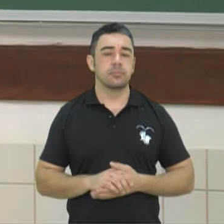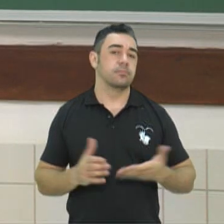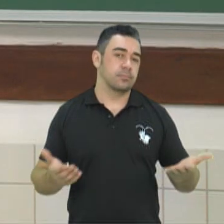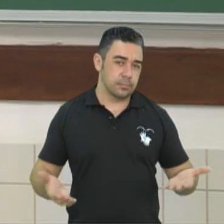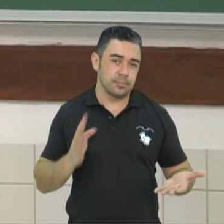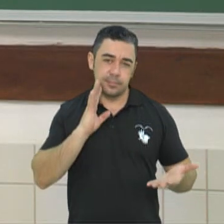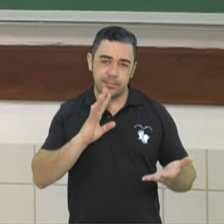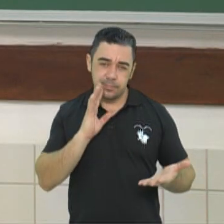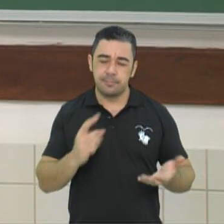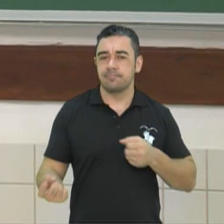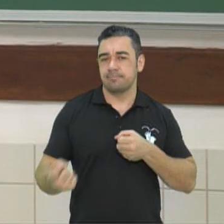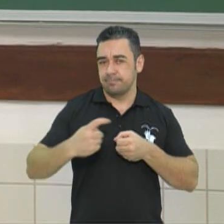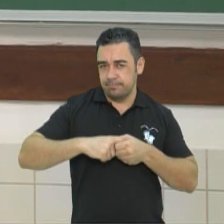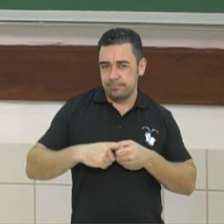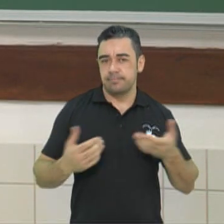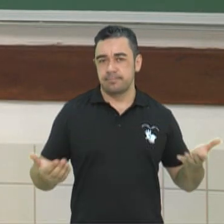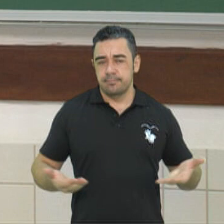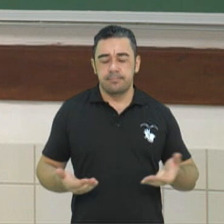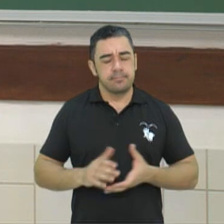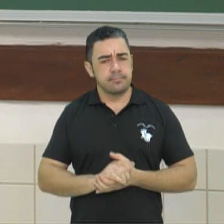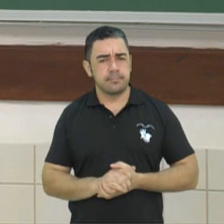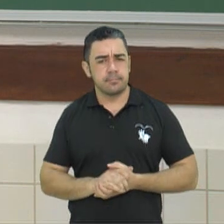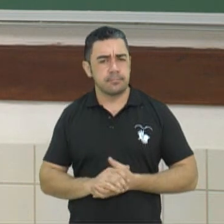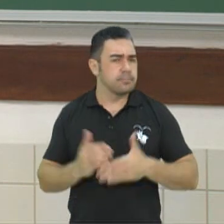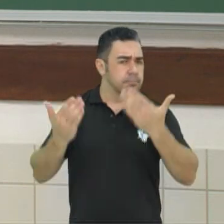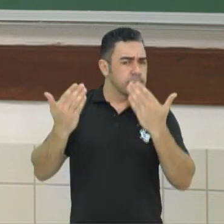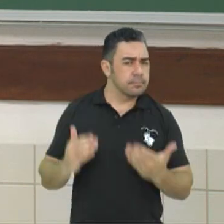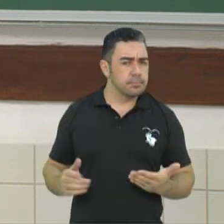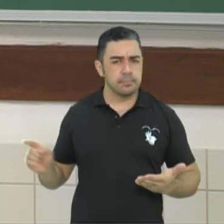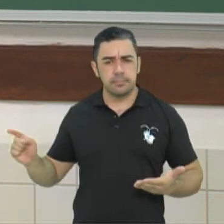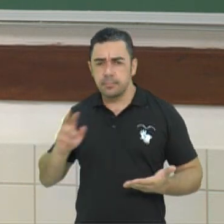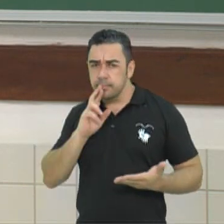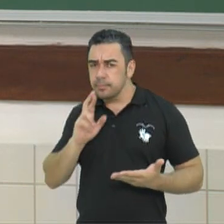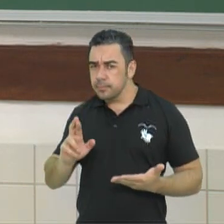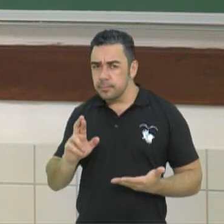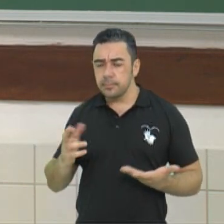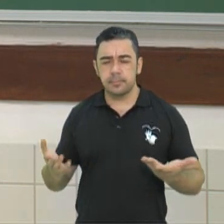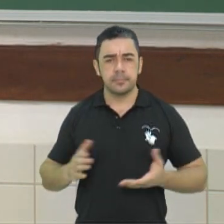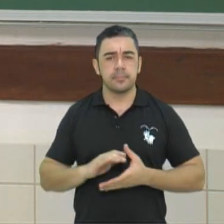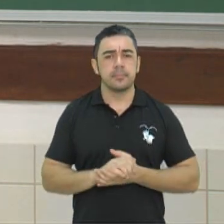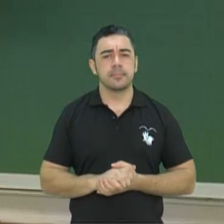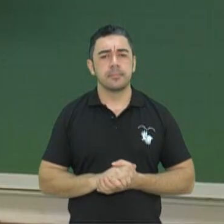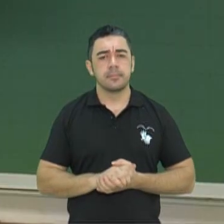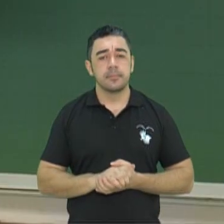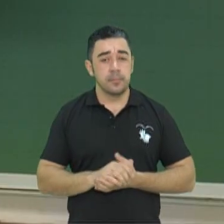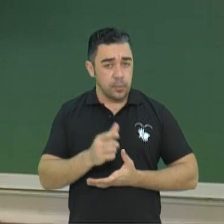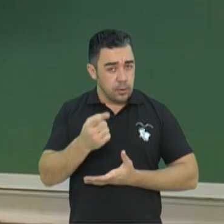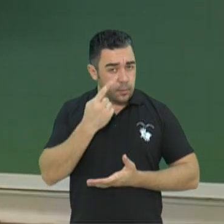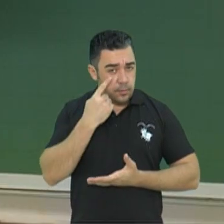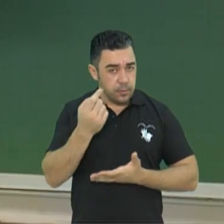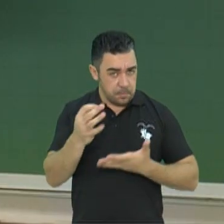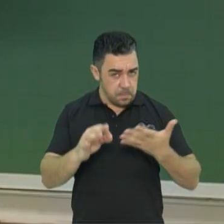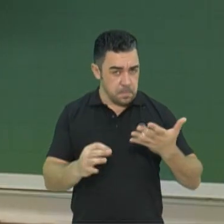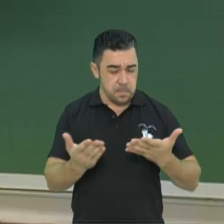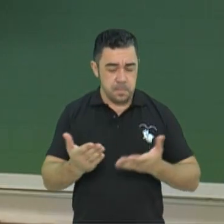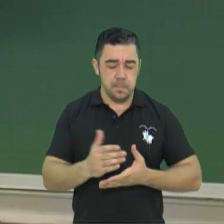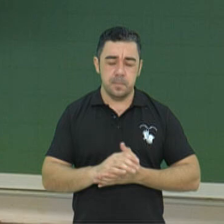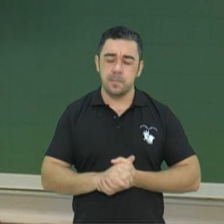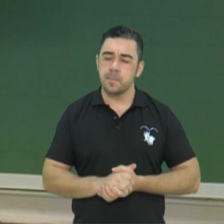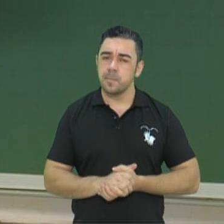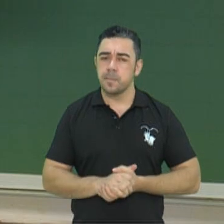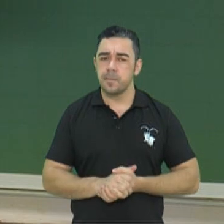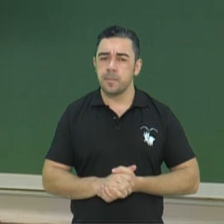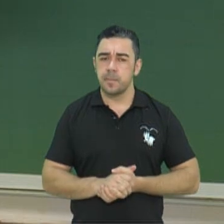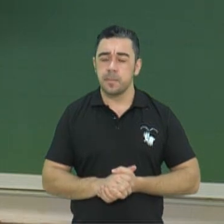Legal, pessoal, voltamos. Então, vamos analisar então a resposta da atividade. Então, confere aqui comigo.